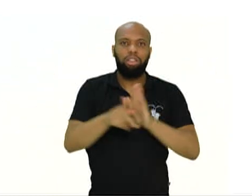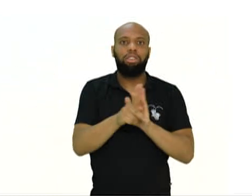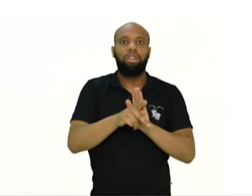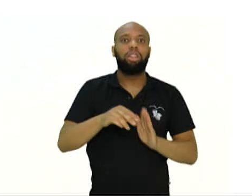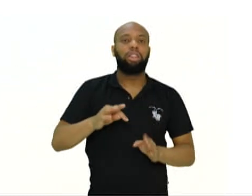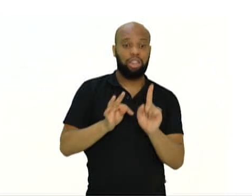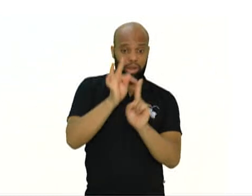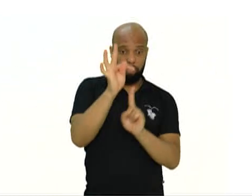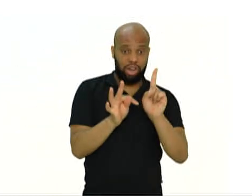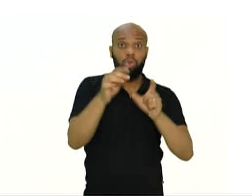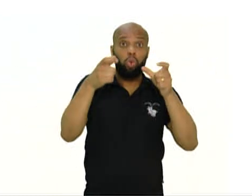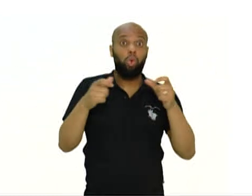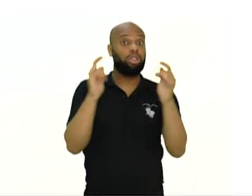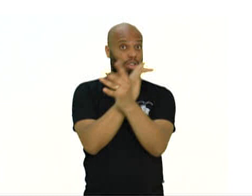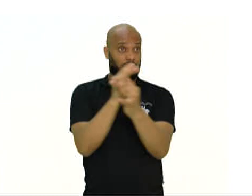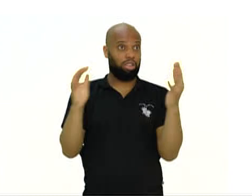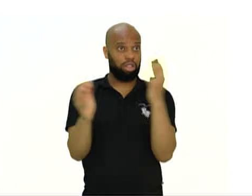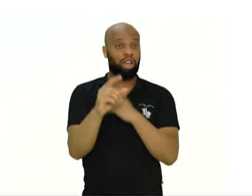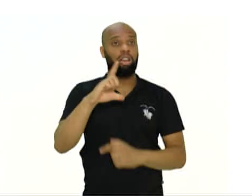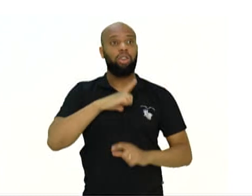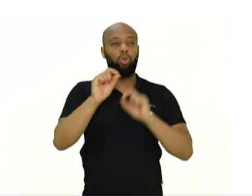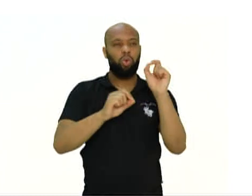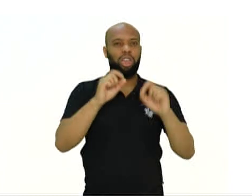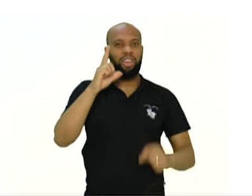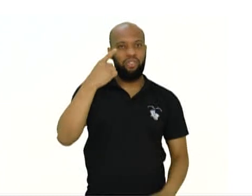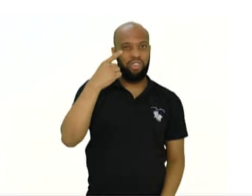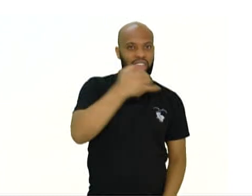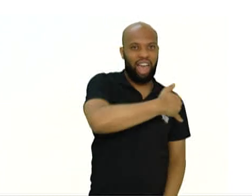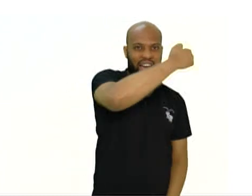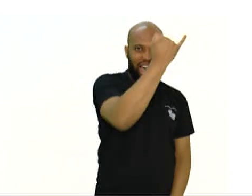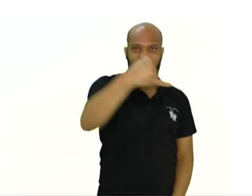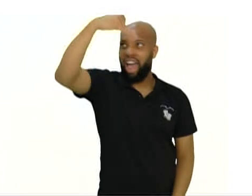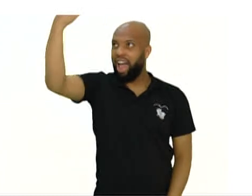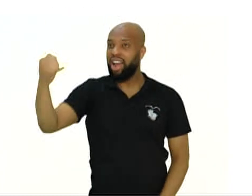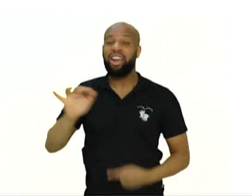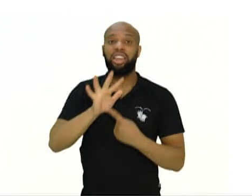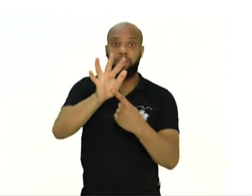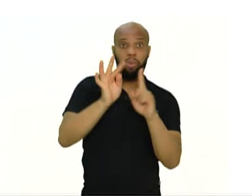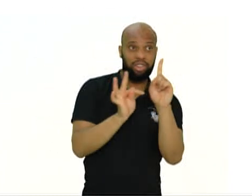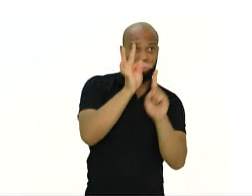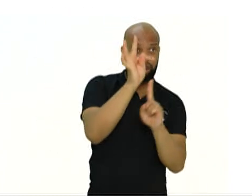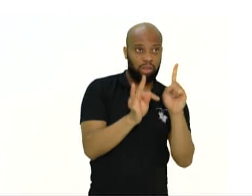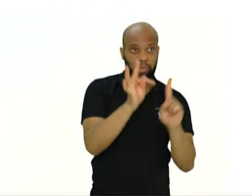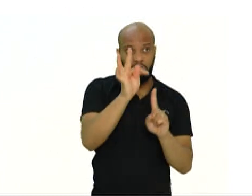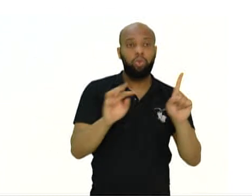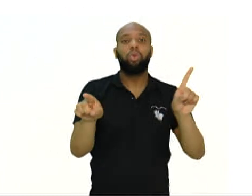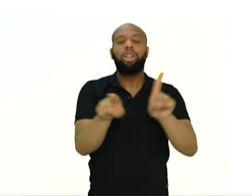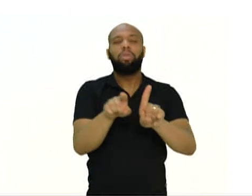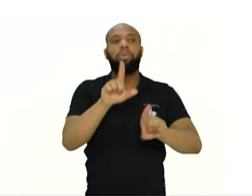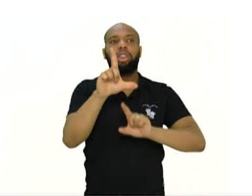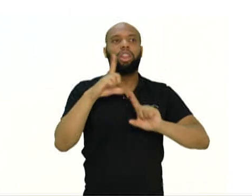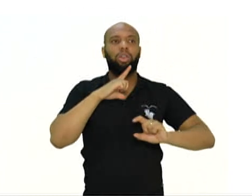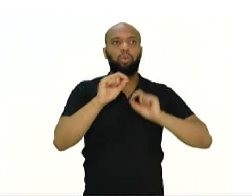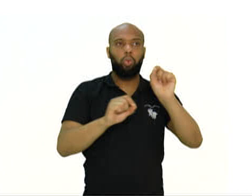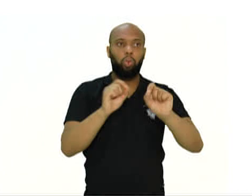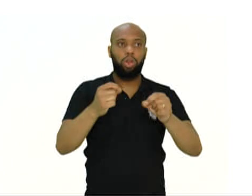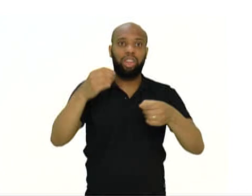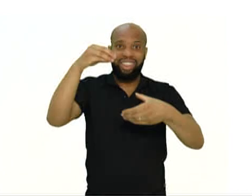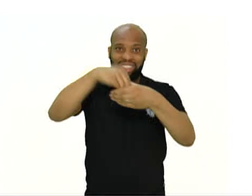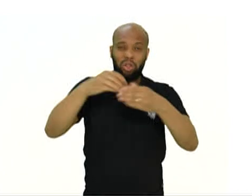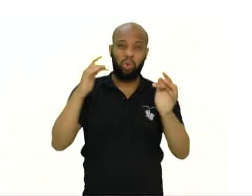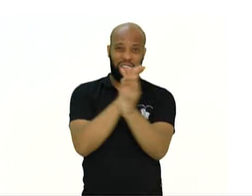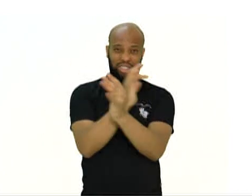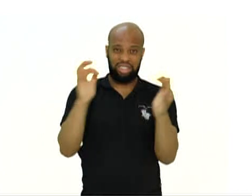nós temos, né, essa linha aqui que mostra a temperatura, e aí a gente vai ter o quê? Na cidade,